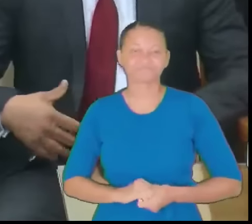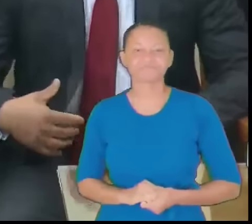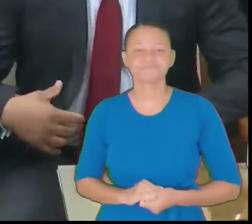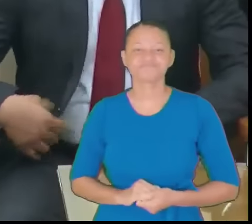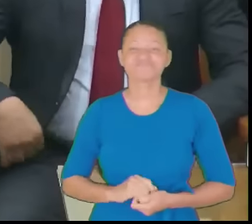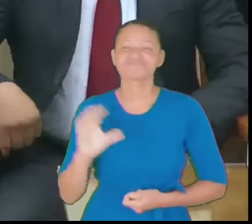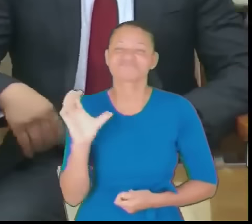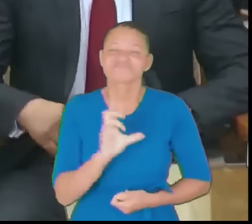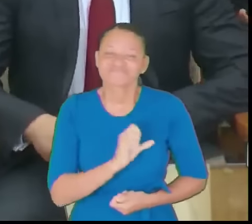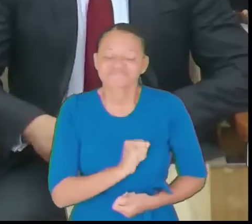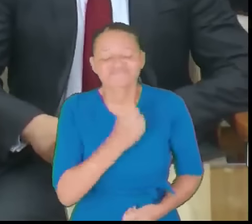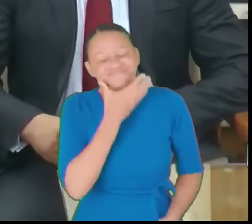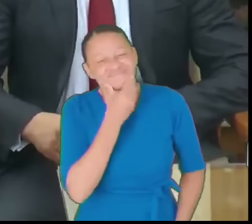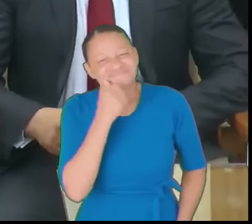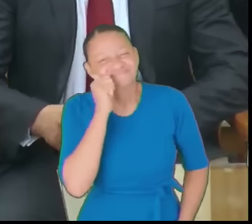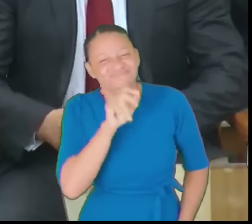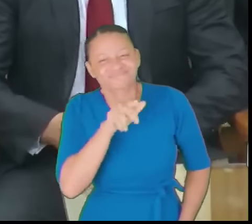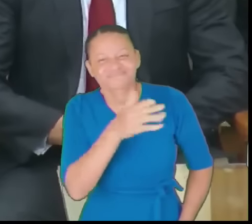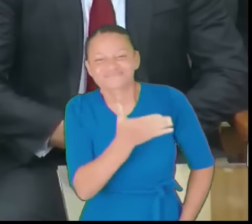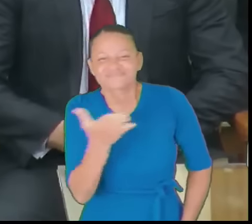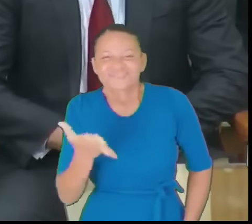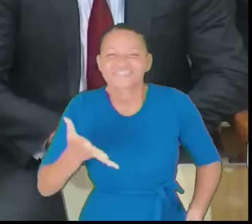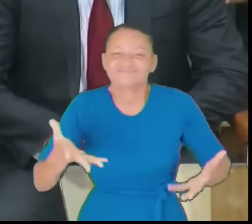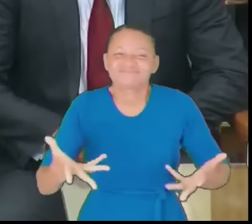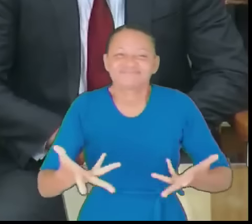Meus irmãos, que maravilha!